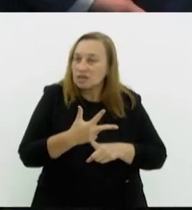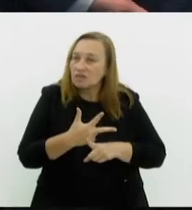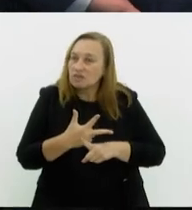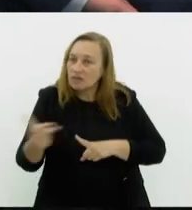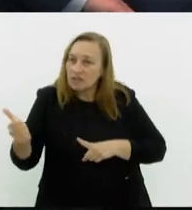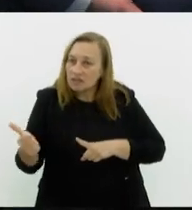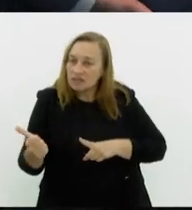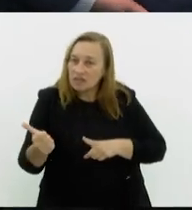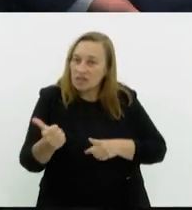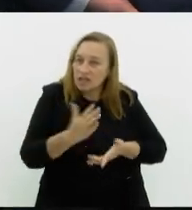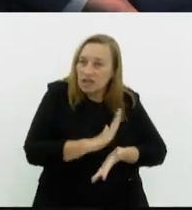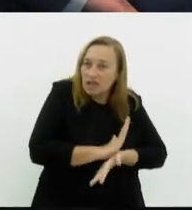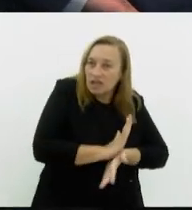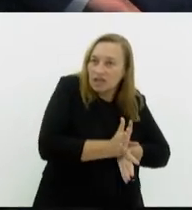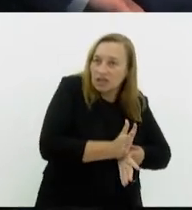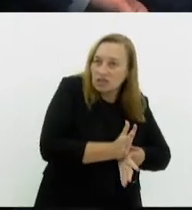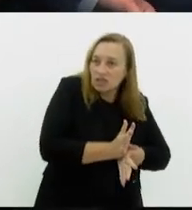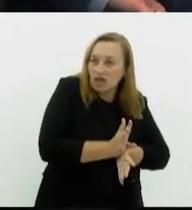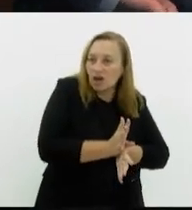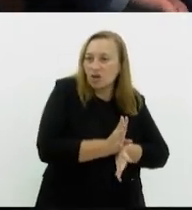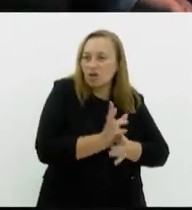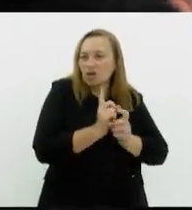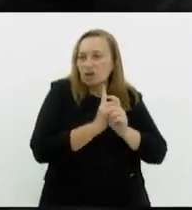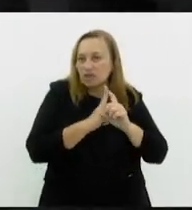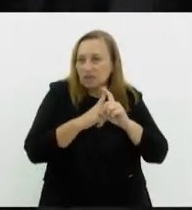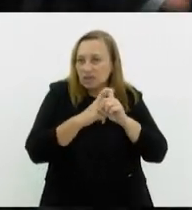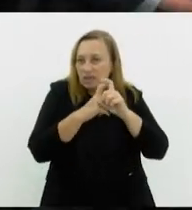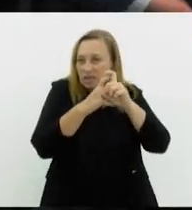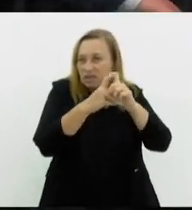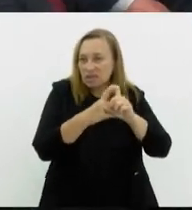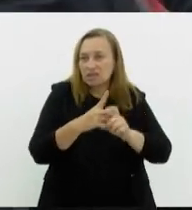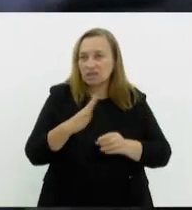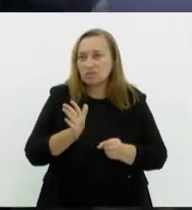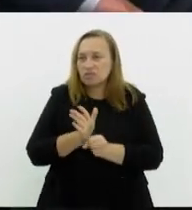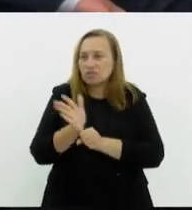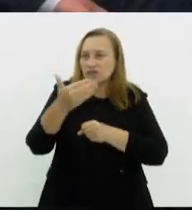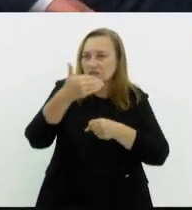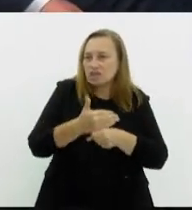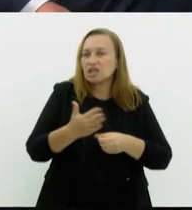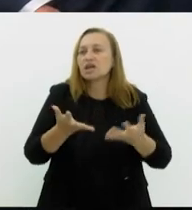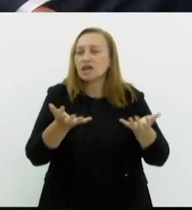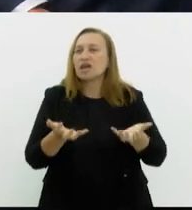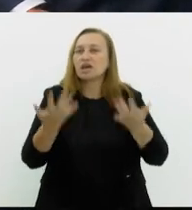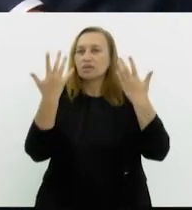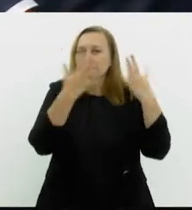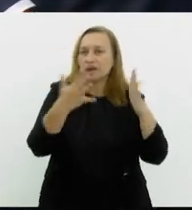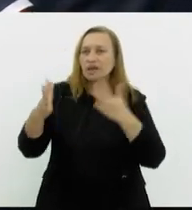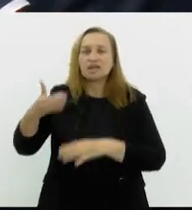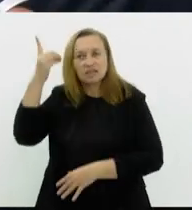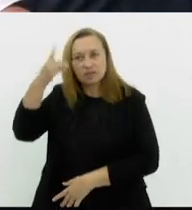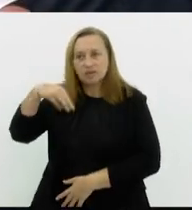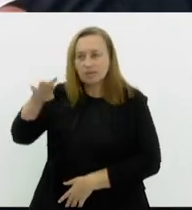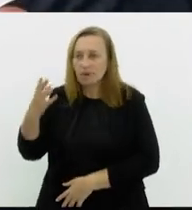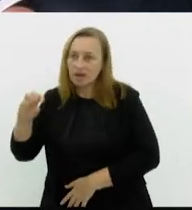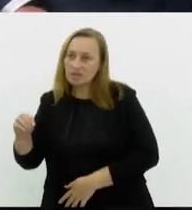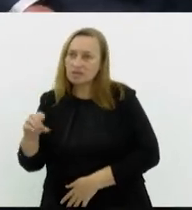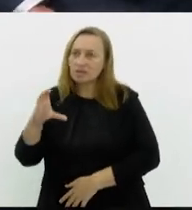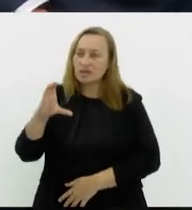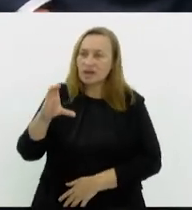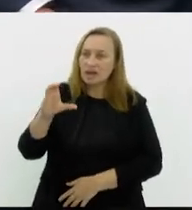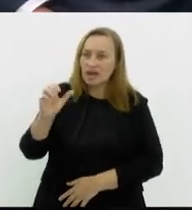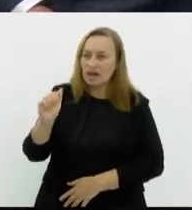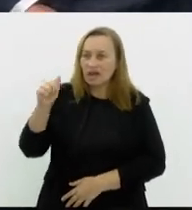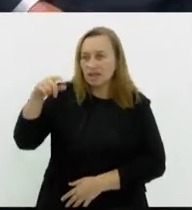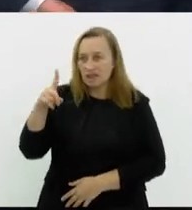o nazismo, o fascismo. E eu quero aqui parabenizar o deputado Márcio Canella